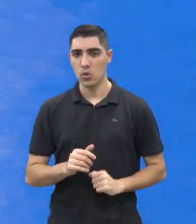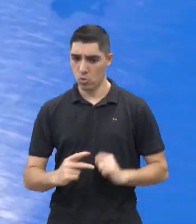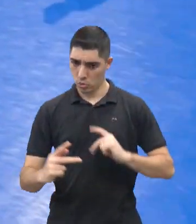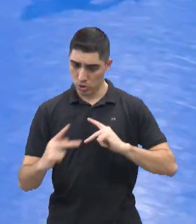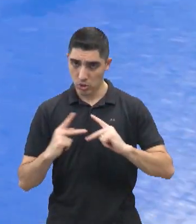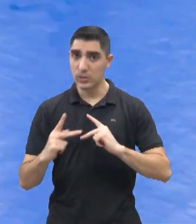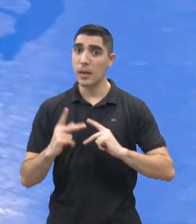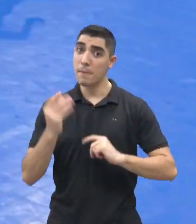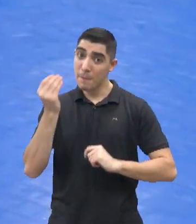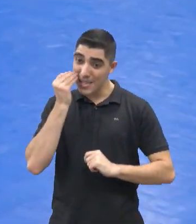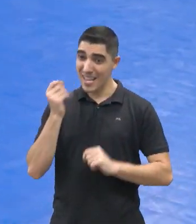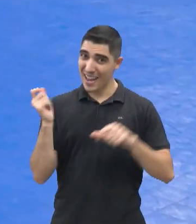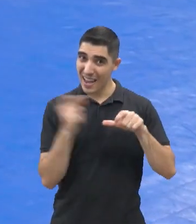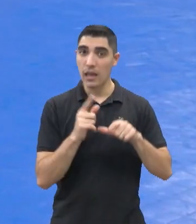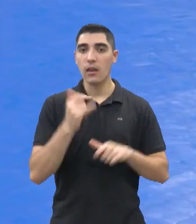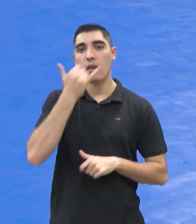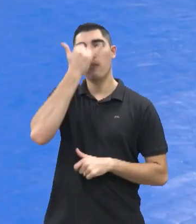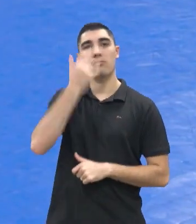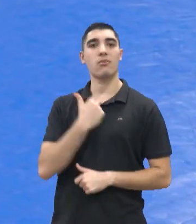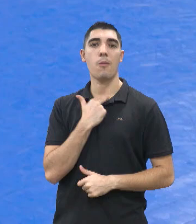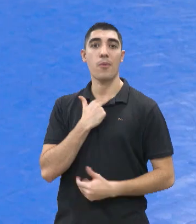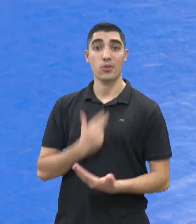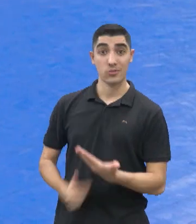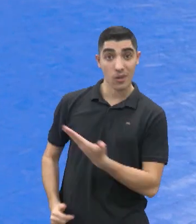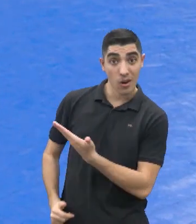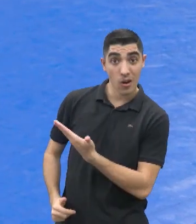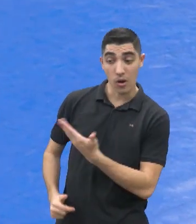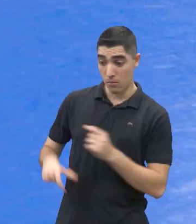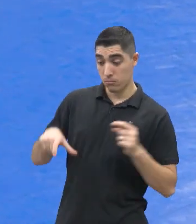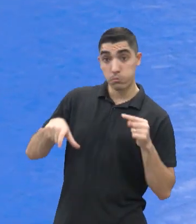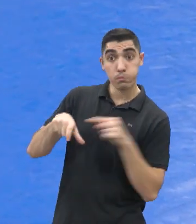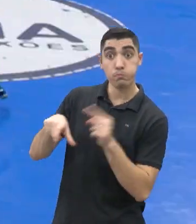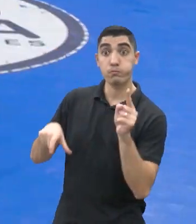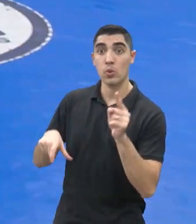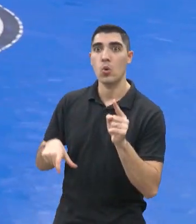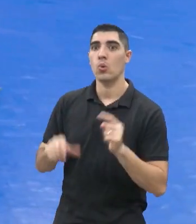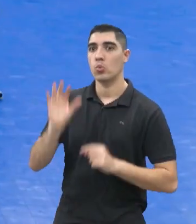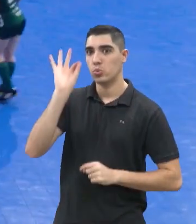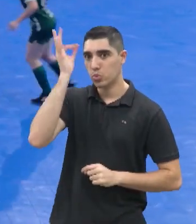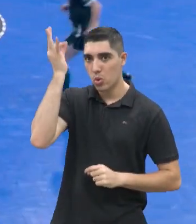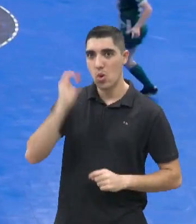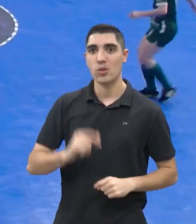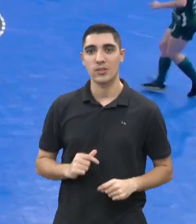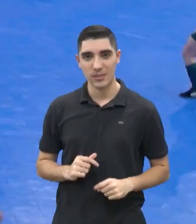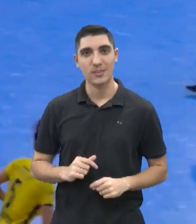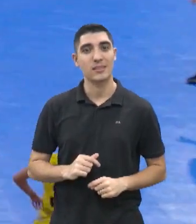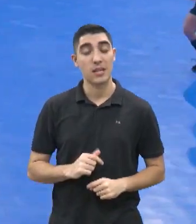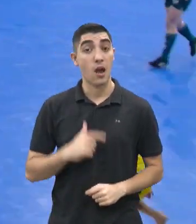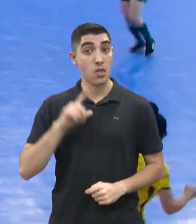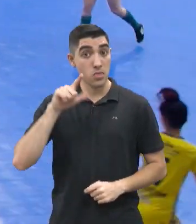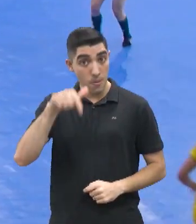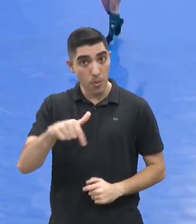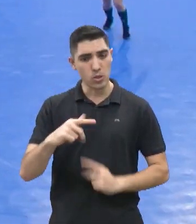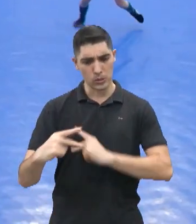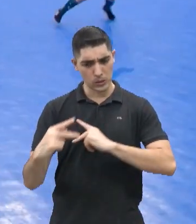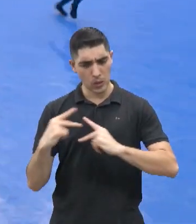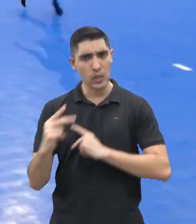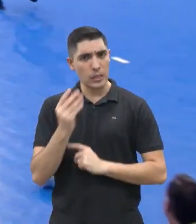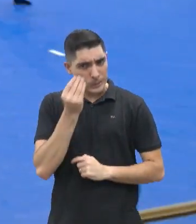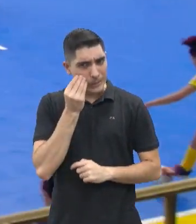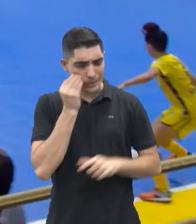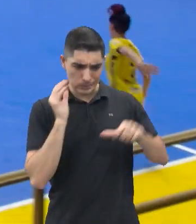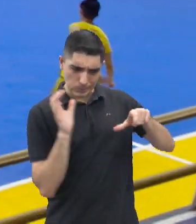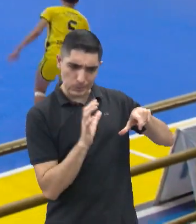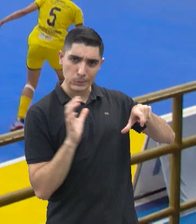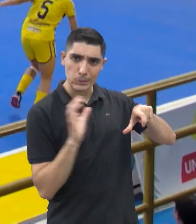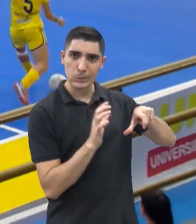não levar. Nesse chute da Fran, o travessão salvou o São José. Passado o susto, as joseenses voltaram ao